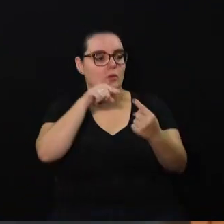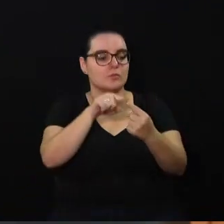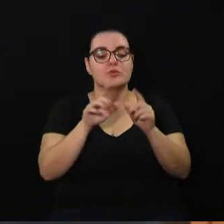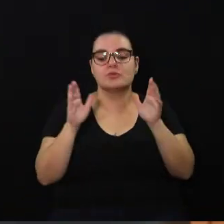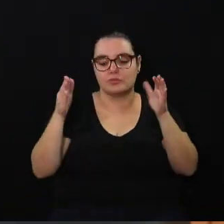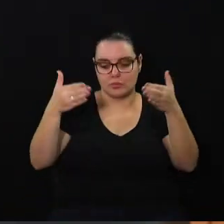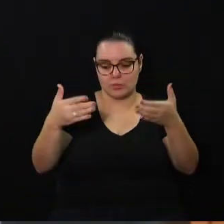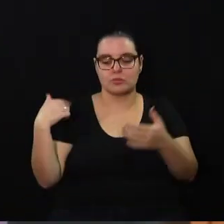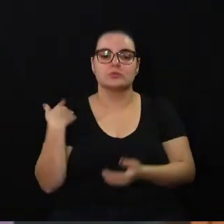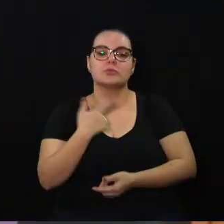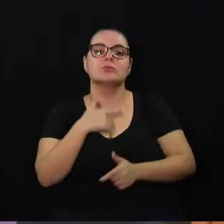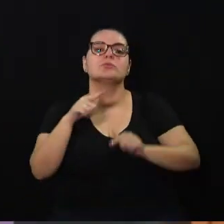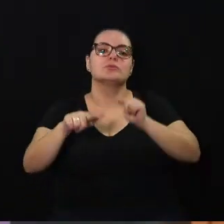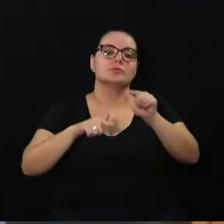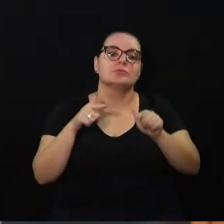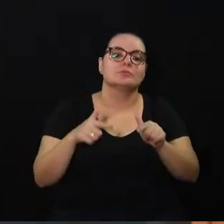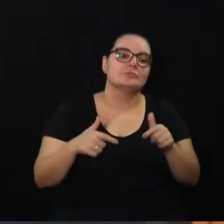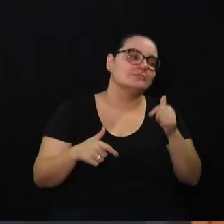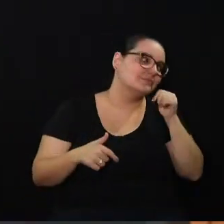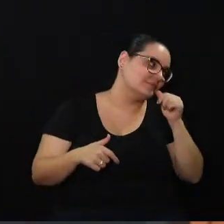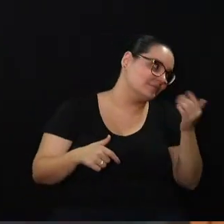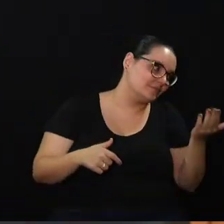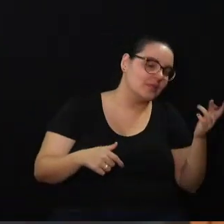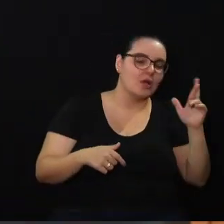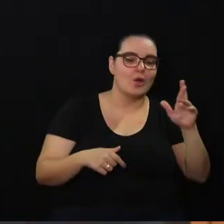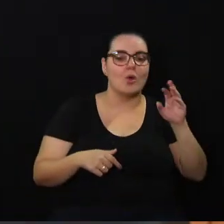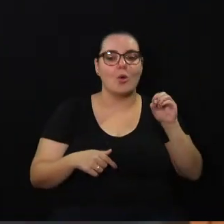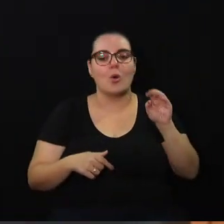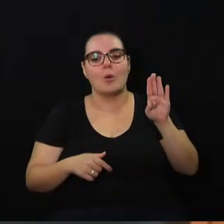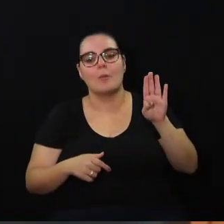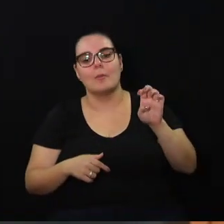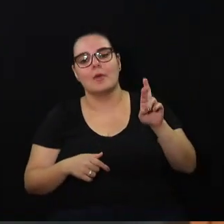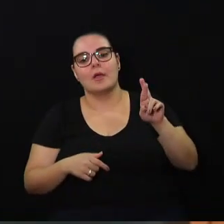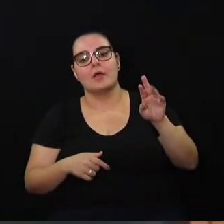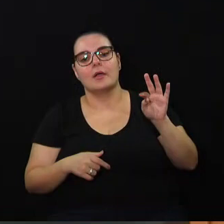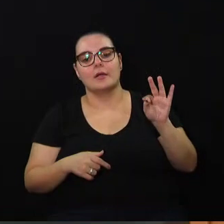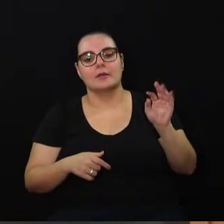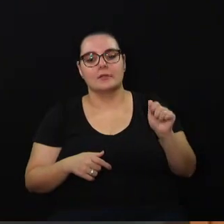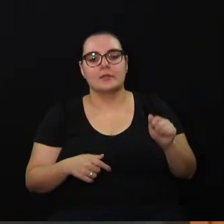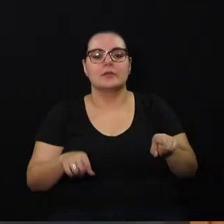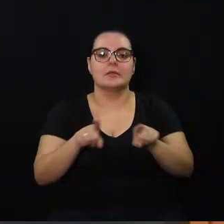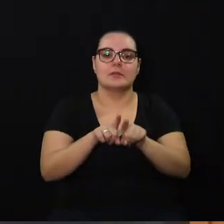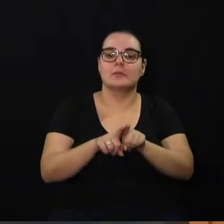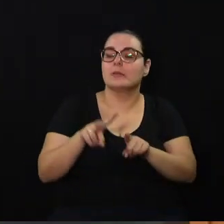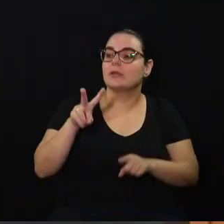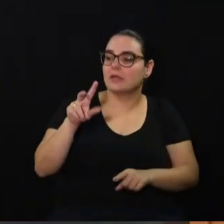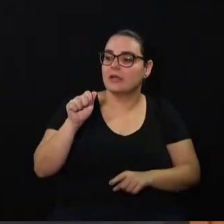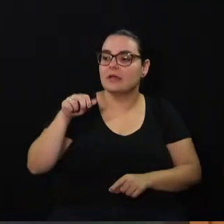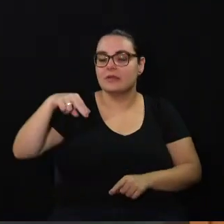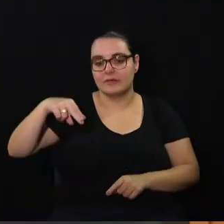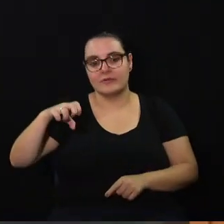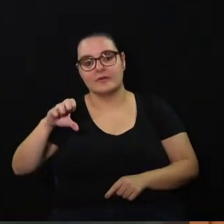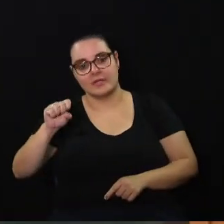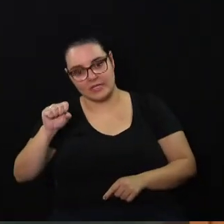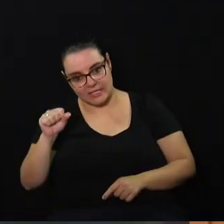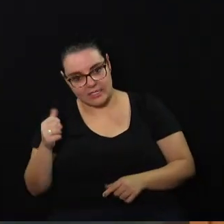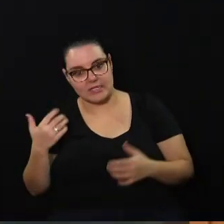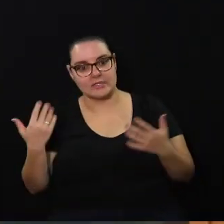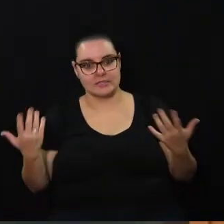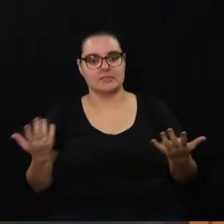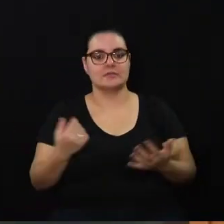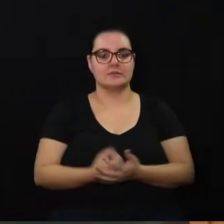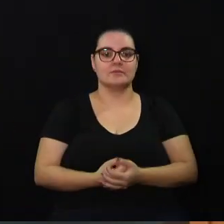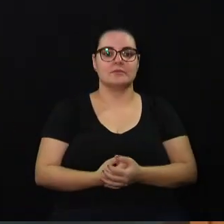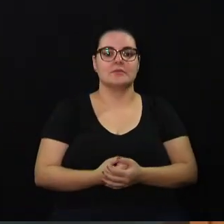nem as meninas aqui robert vanessa que eu tenho orgulho de ter na equipe desde janeiro deste ano que